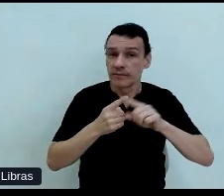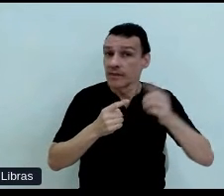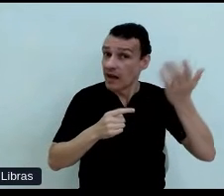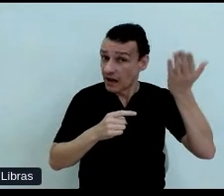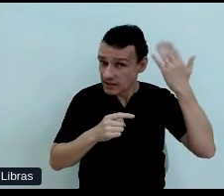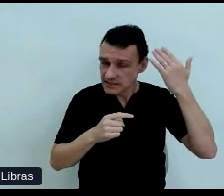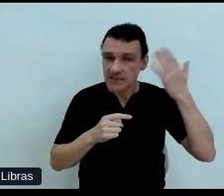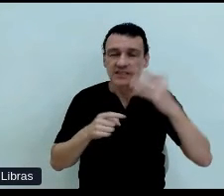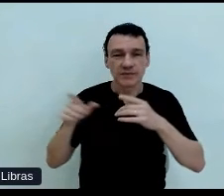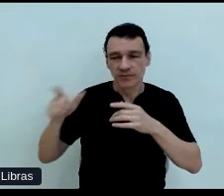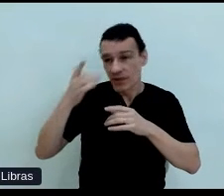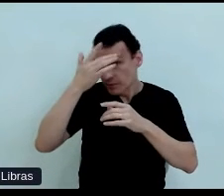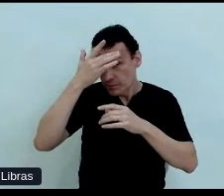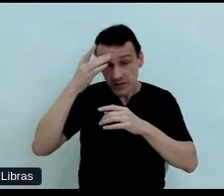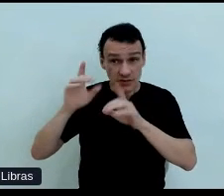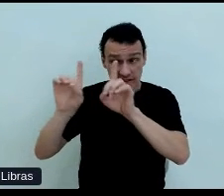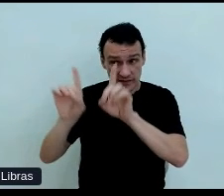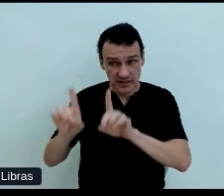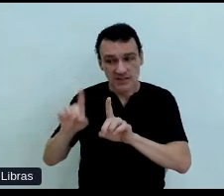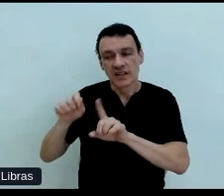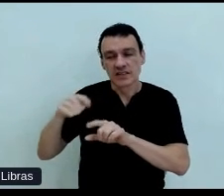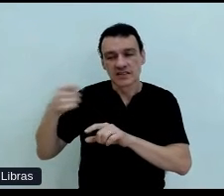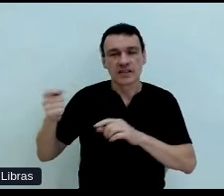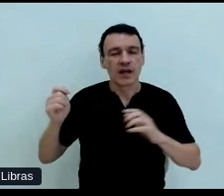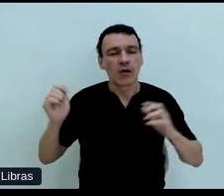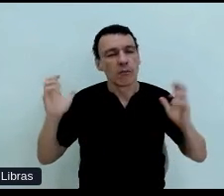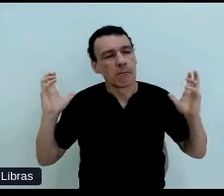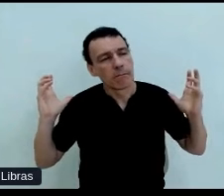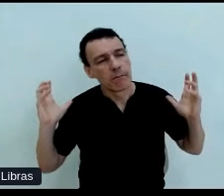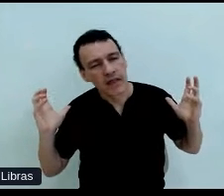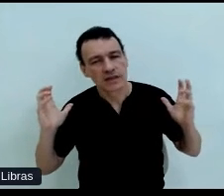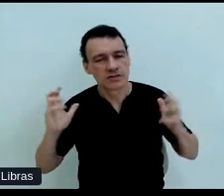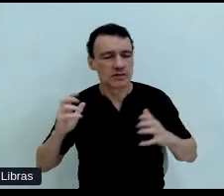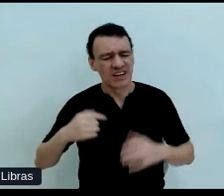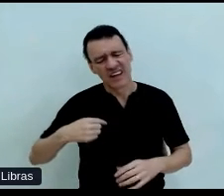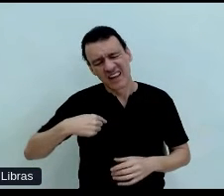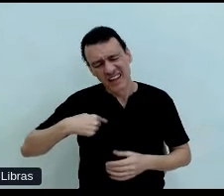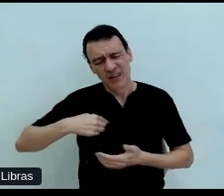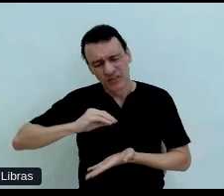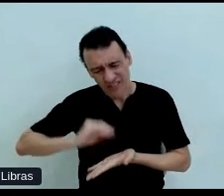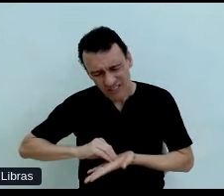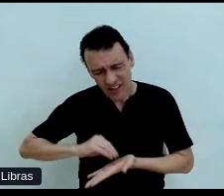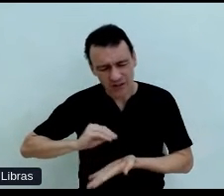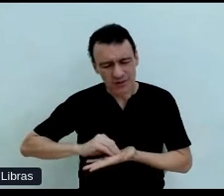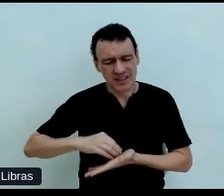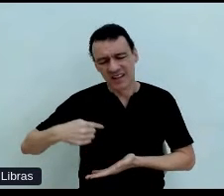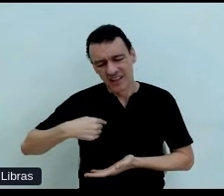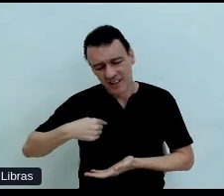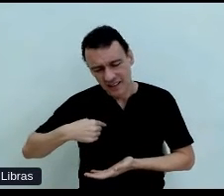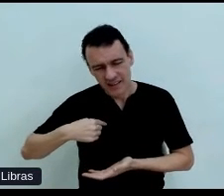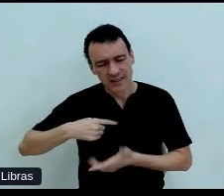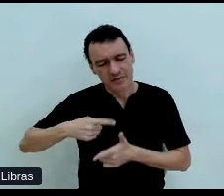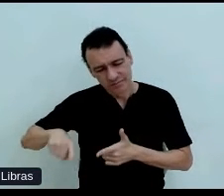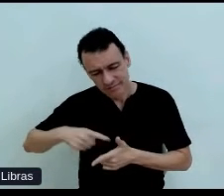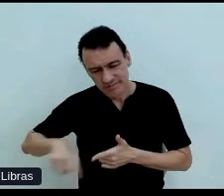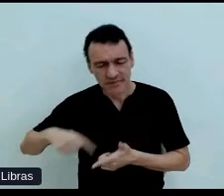plenamente na sociedade. E então, essa definição tira da pessoa